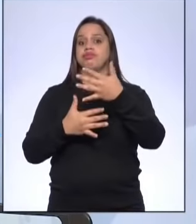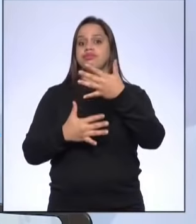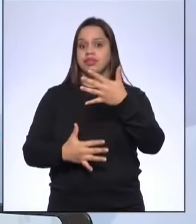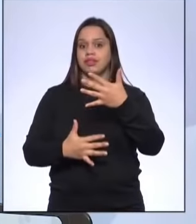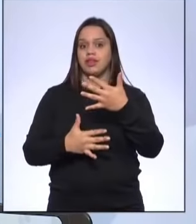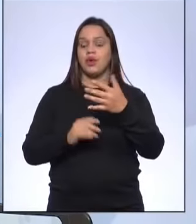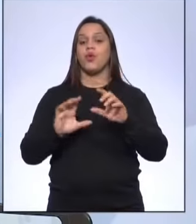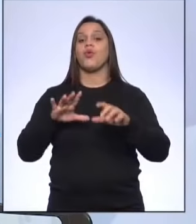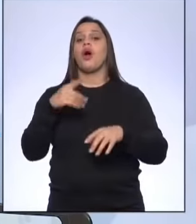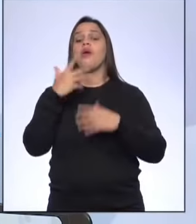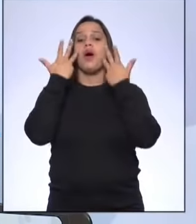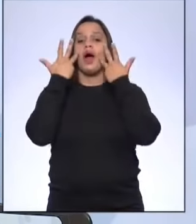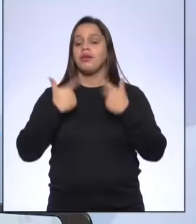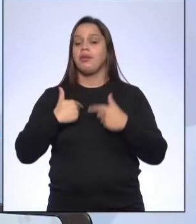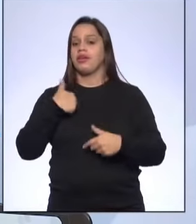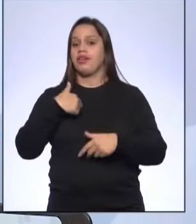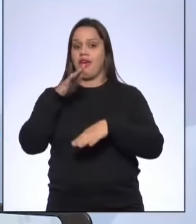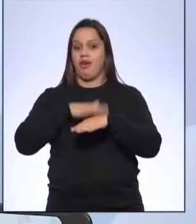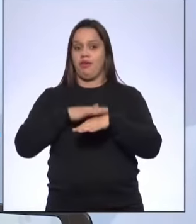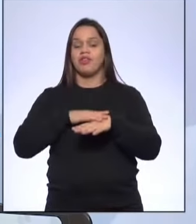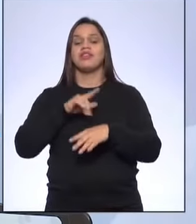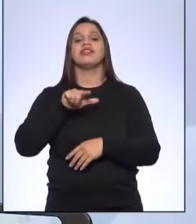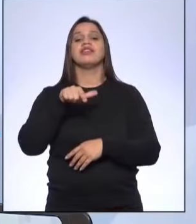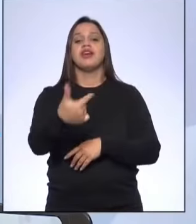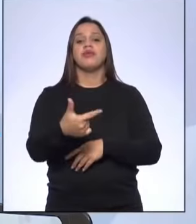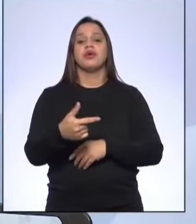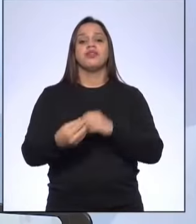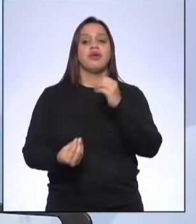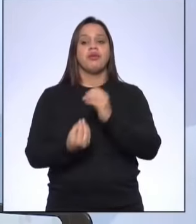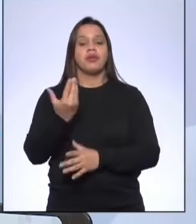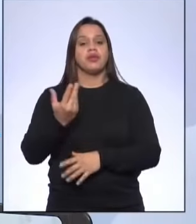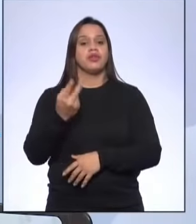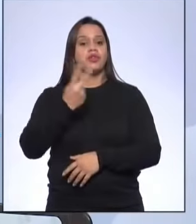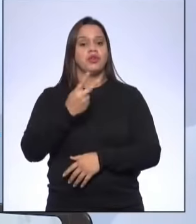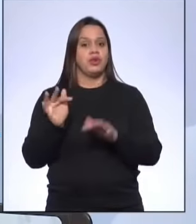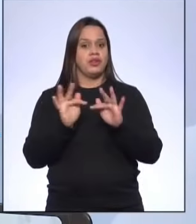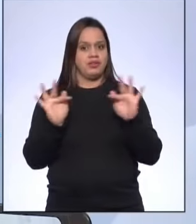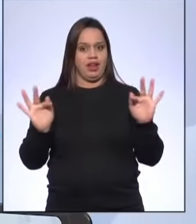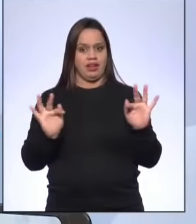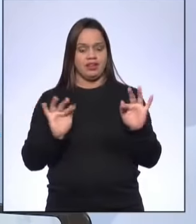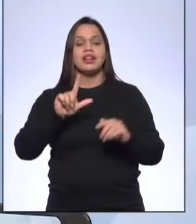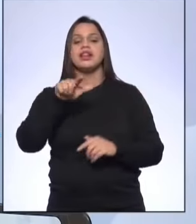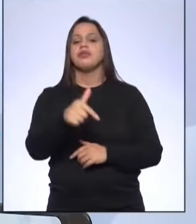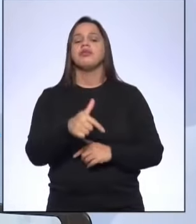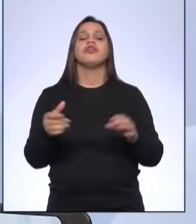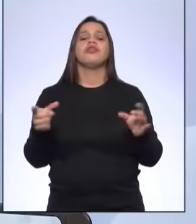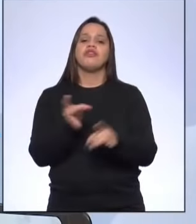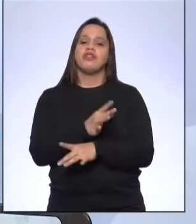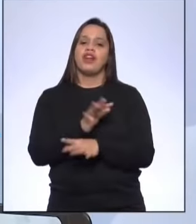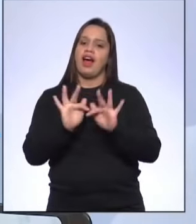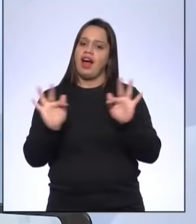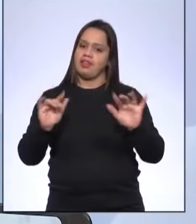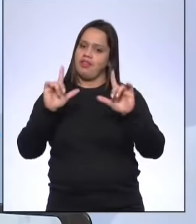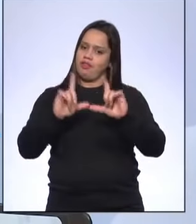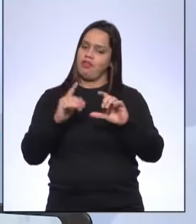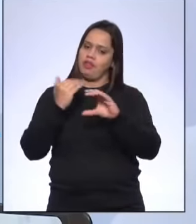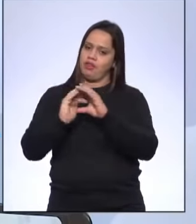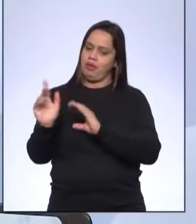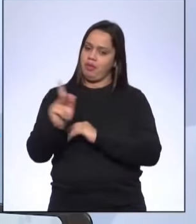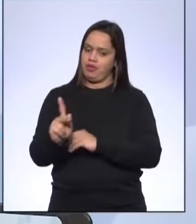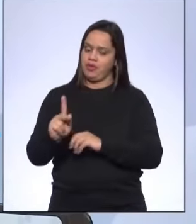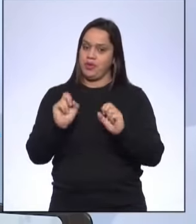e depois nós vamos pro as duas frases e aí depois você vai completar a frase vai tirar foto com o professor